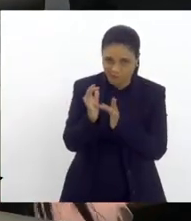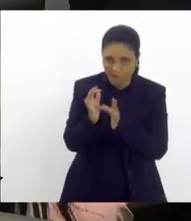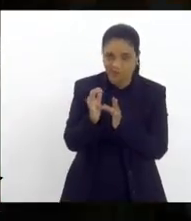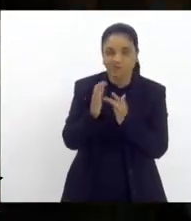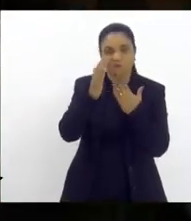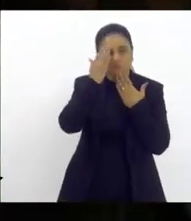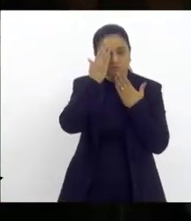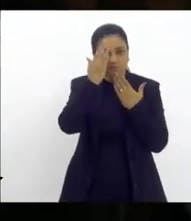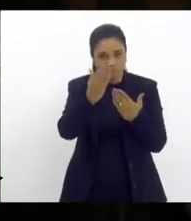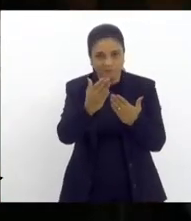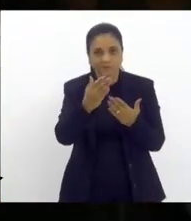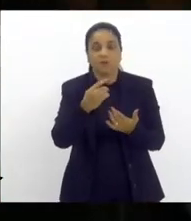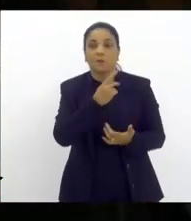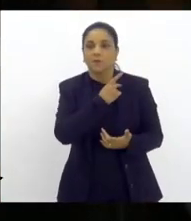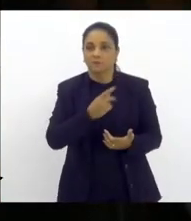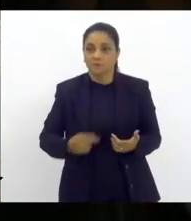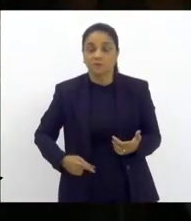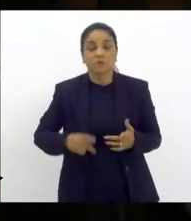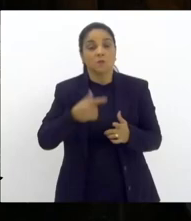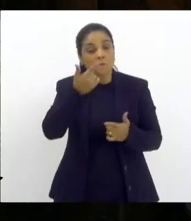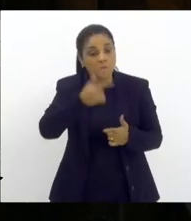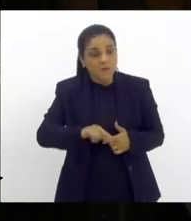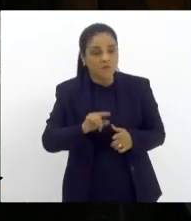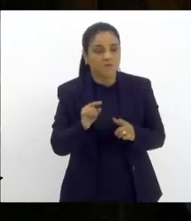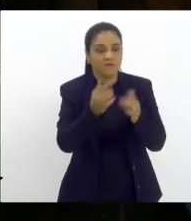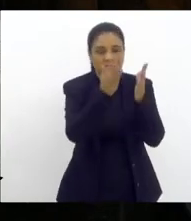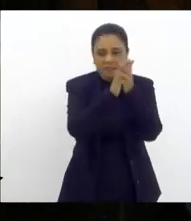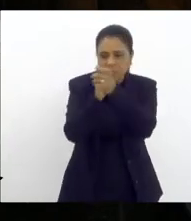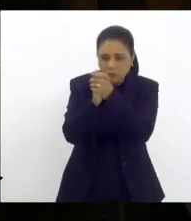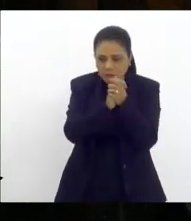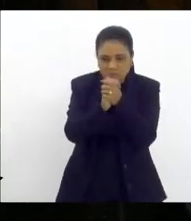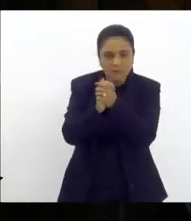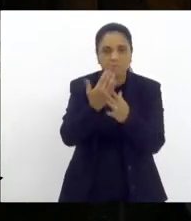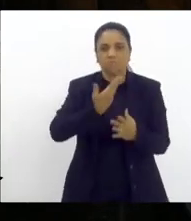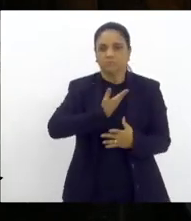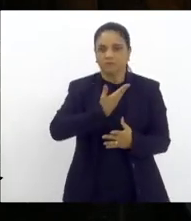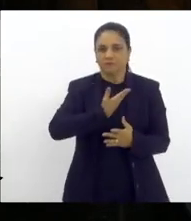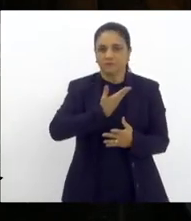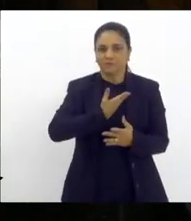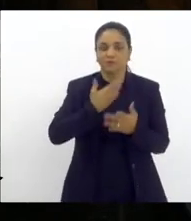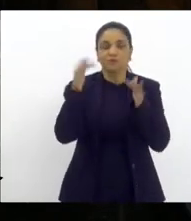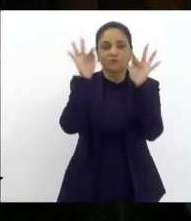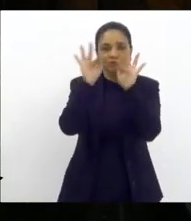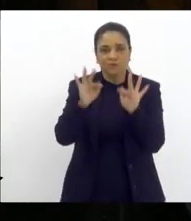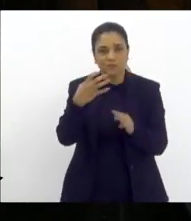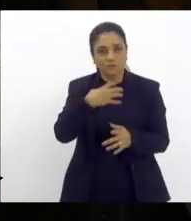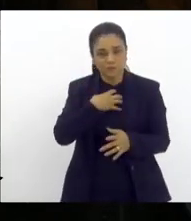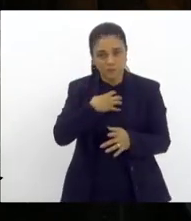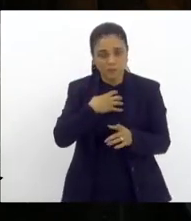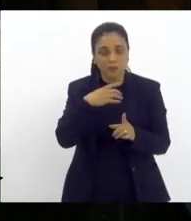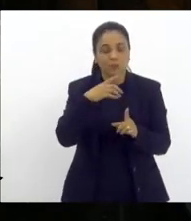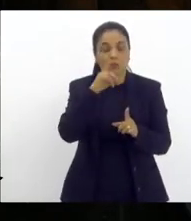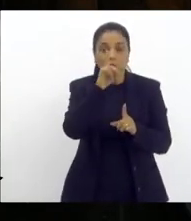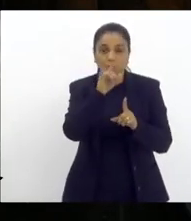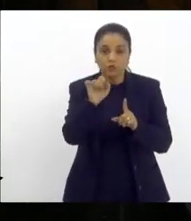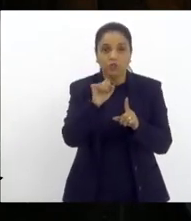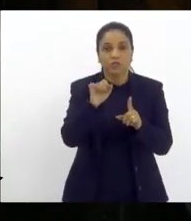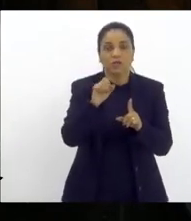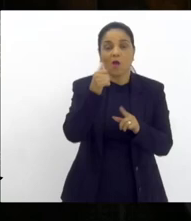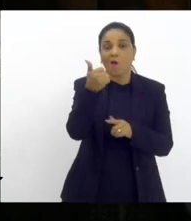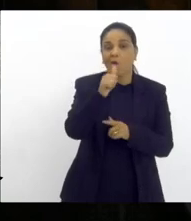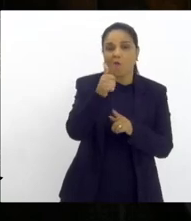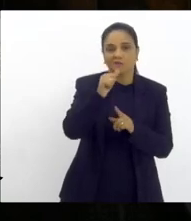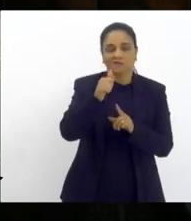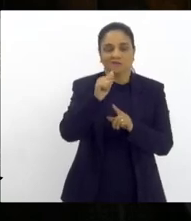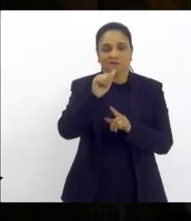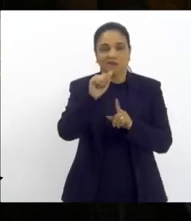obrigado Presidente eu queria apenas então mais uma vez saudar nos nossos amigos e fico muito feliz com esta data e dizer que hoje estou muito